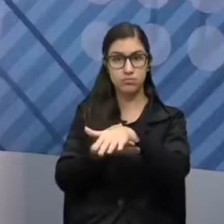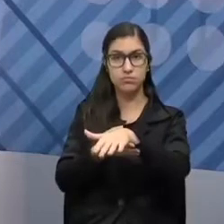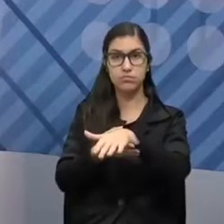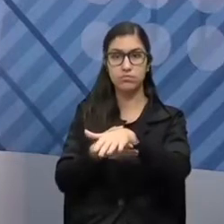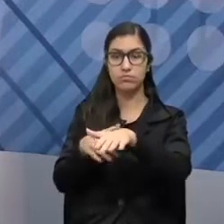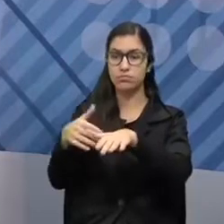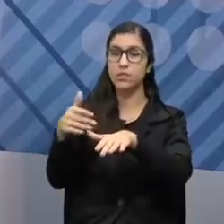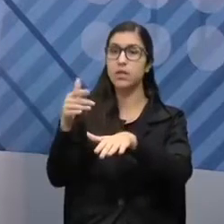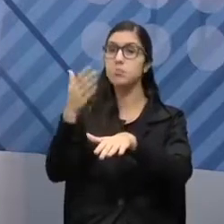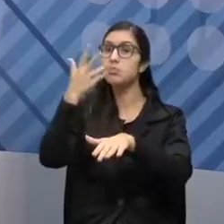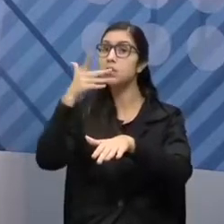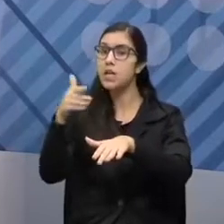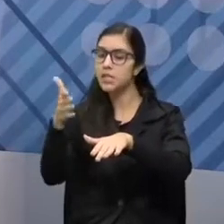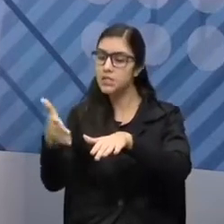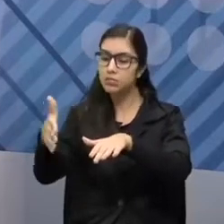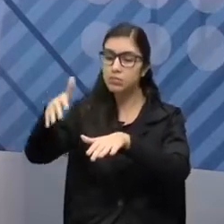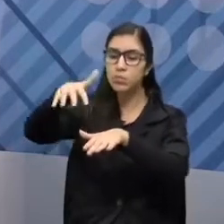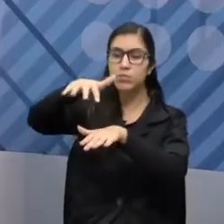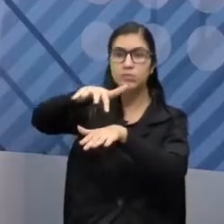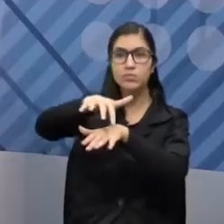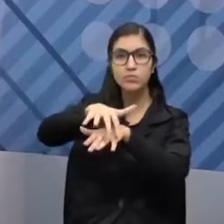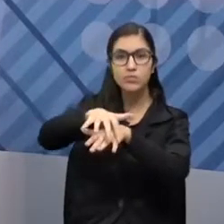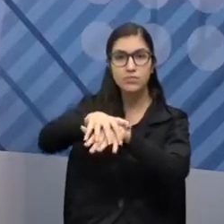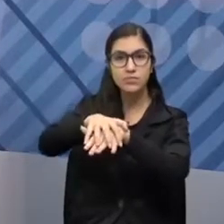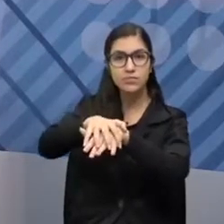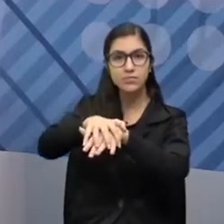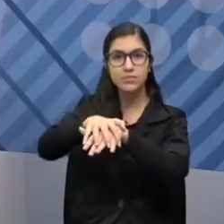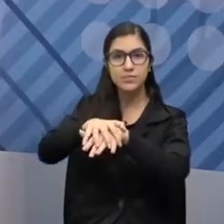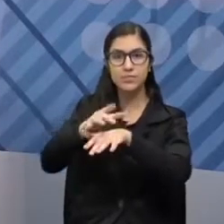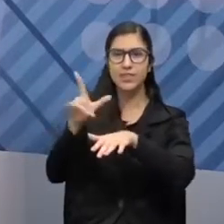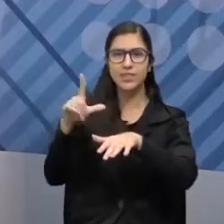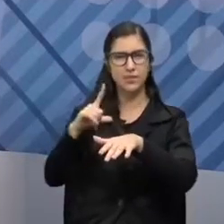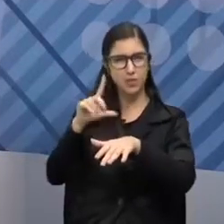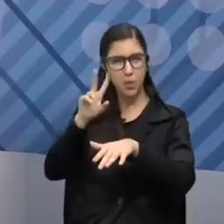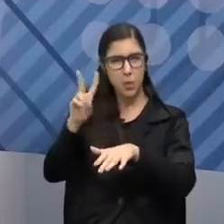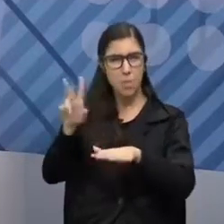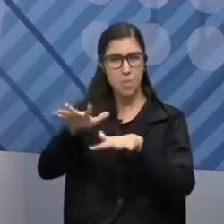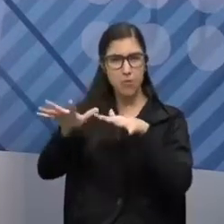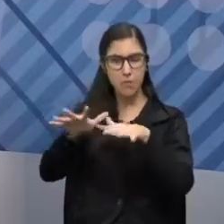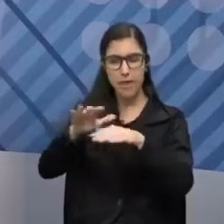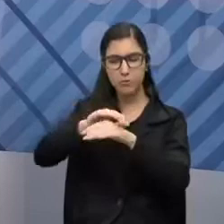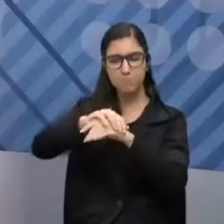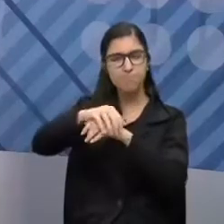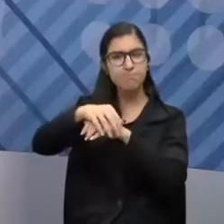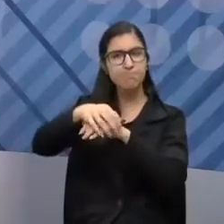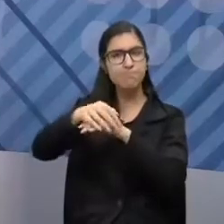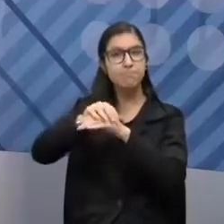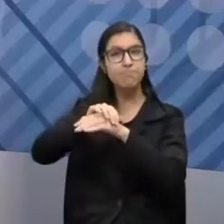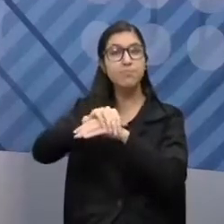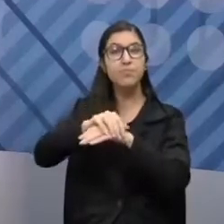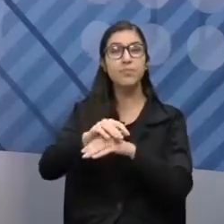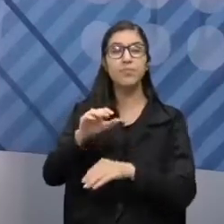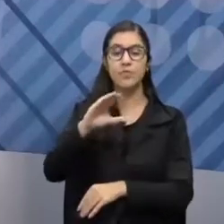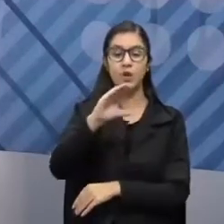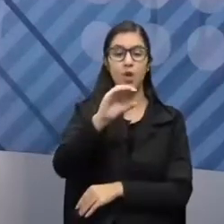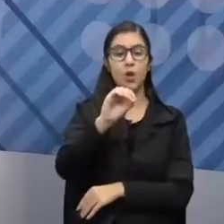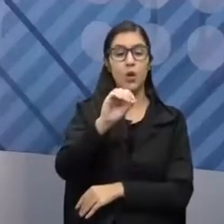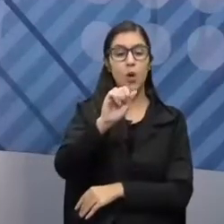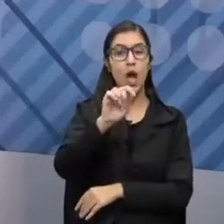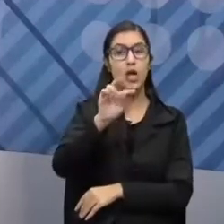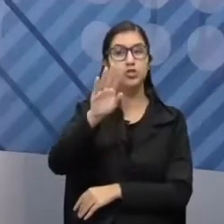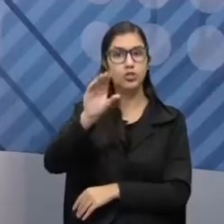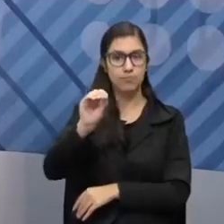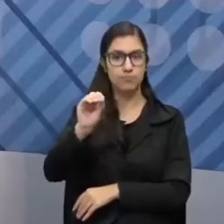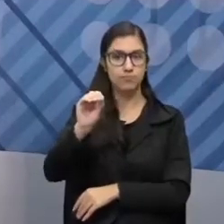da mãozinha da criança em cima. Esse movimento e esse toque, ele é chamado de coativo,